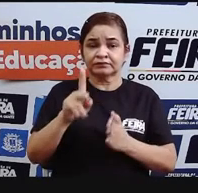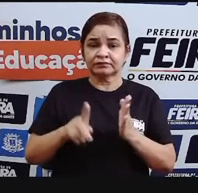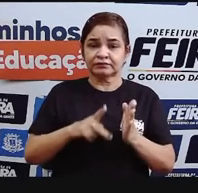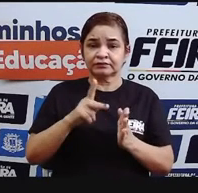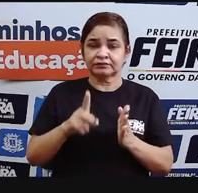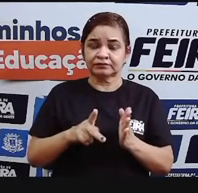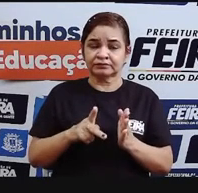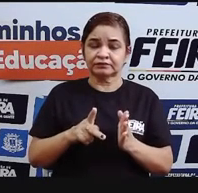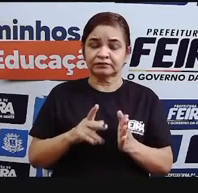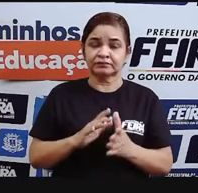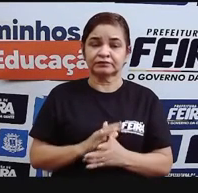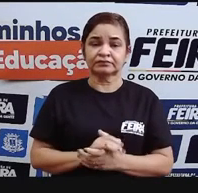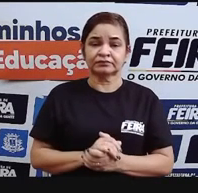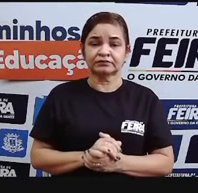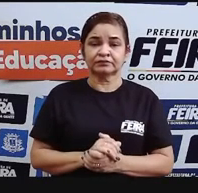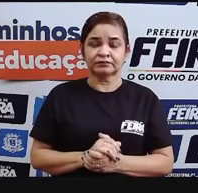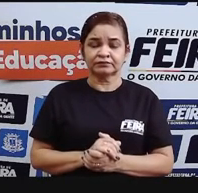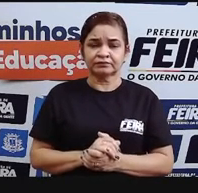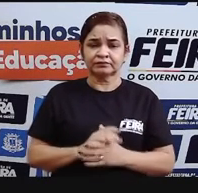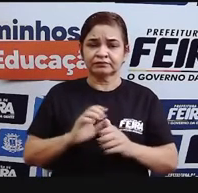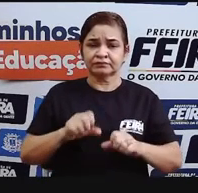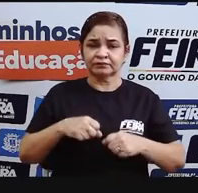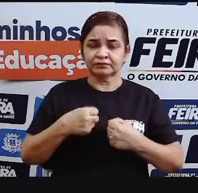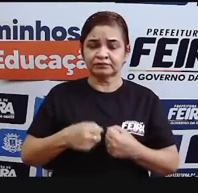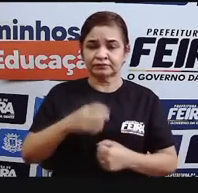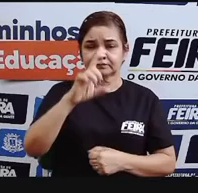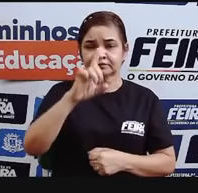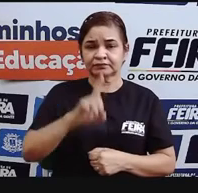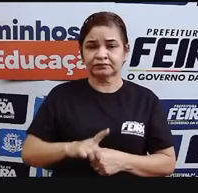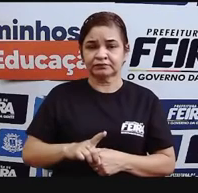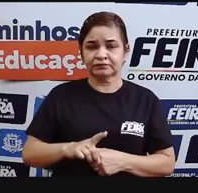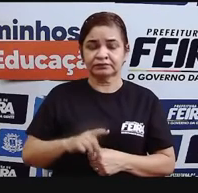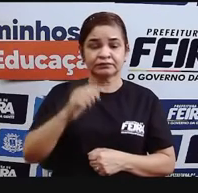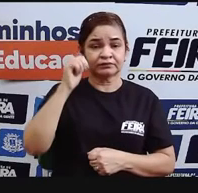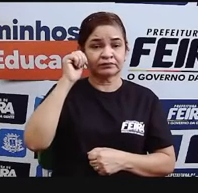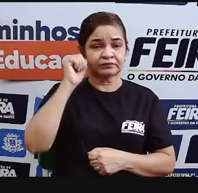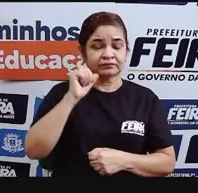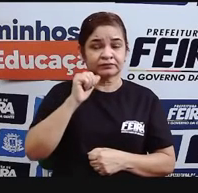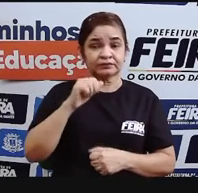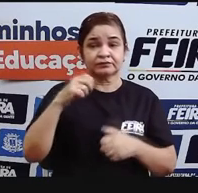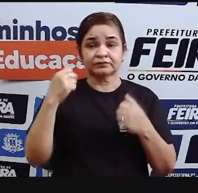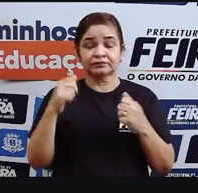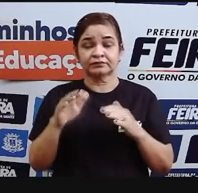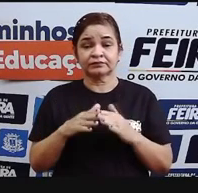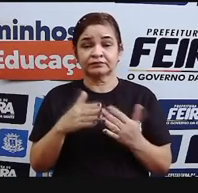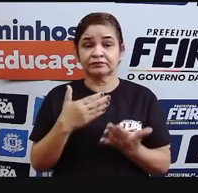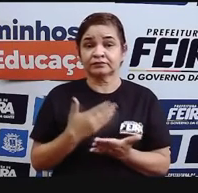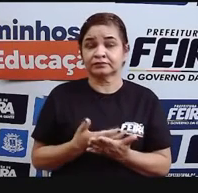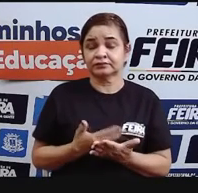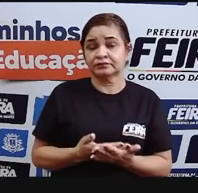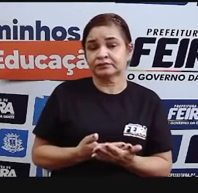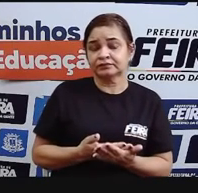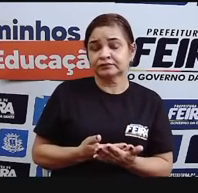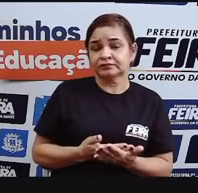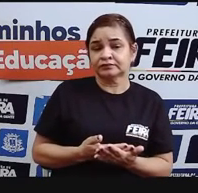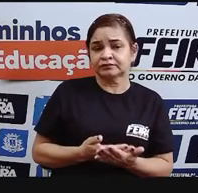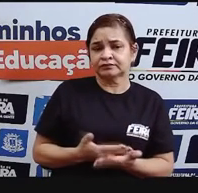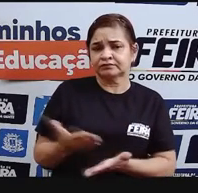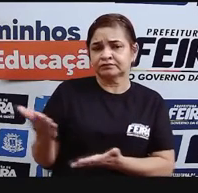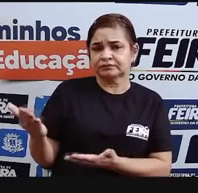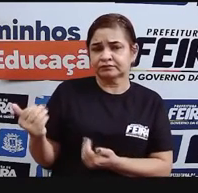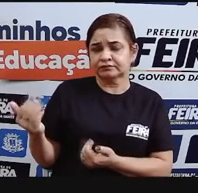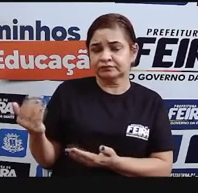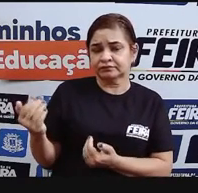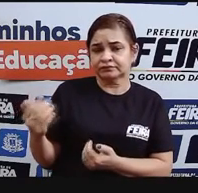no mundo, na luta pelo direito das mulheres estudar, muito jovem, ainda adolescente, com